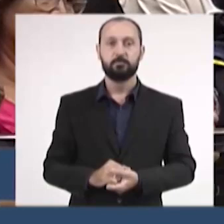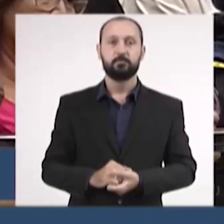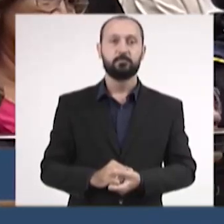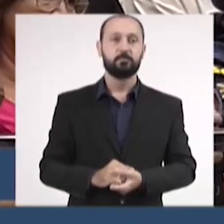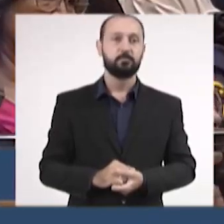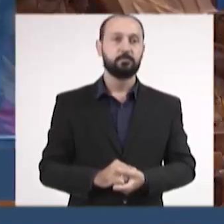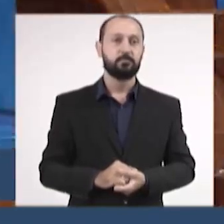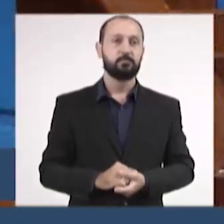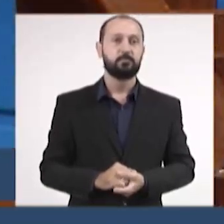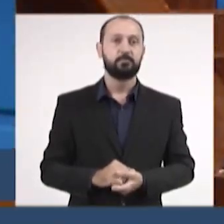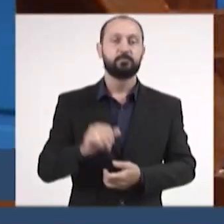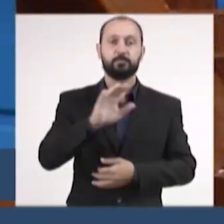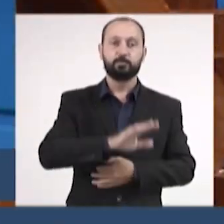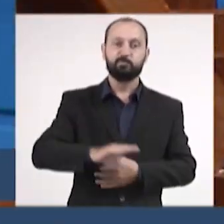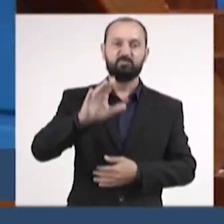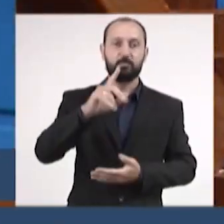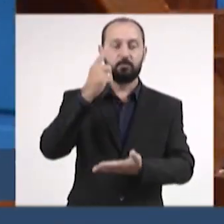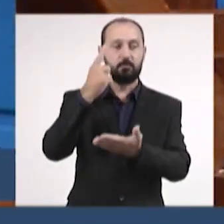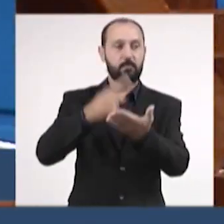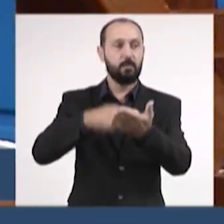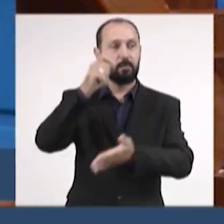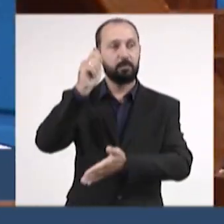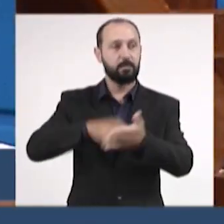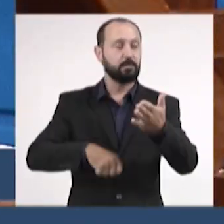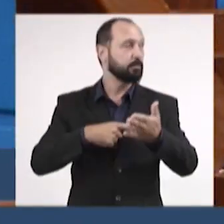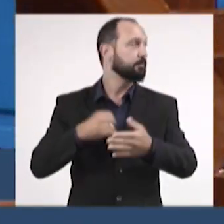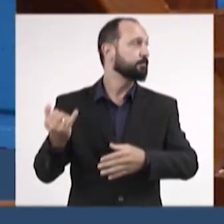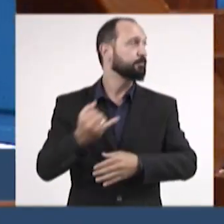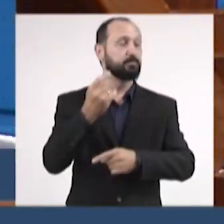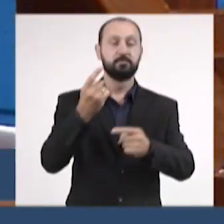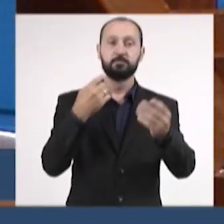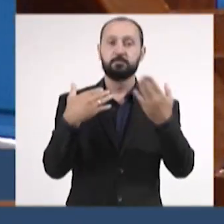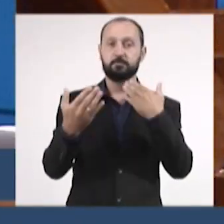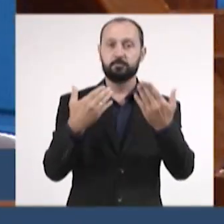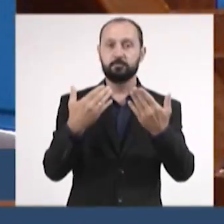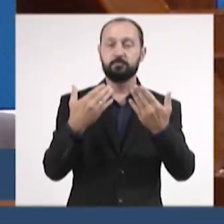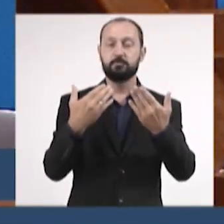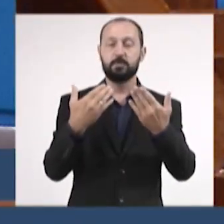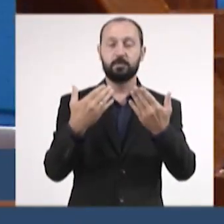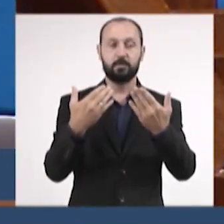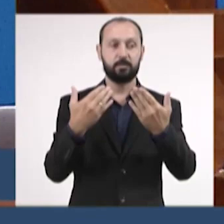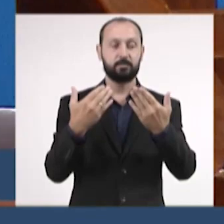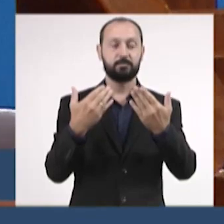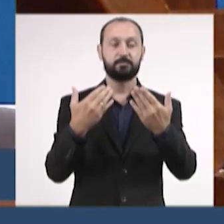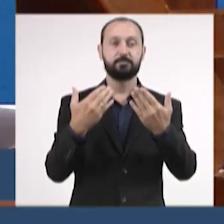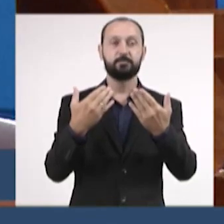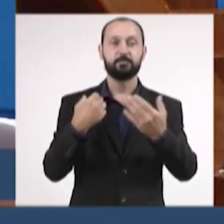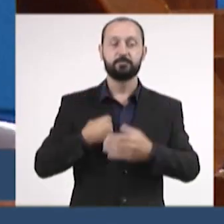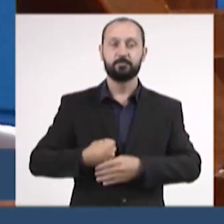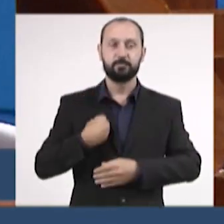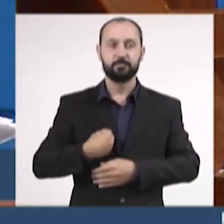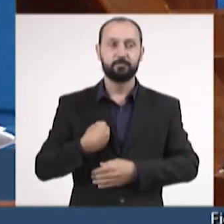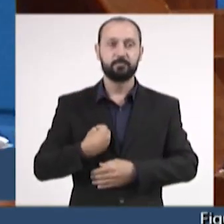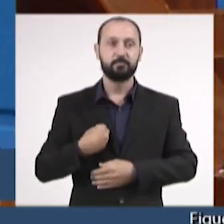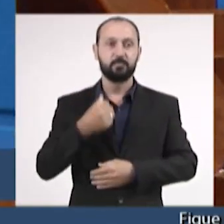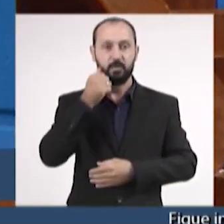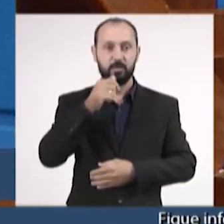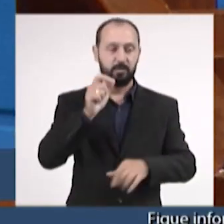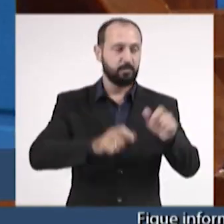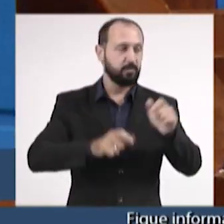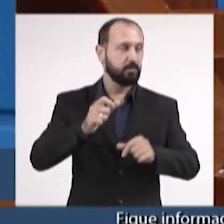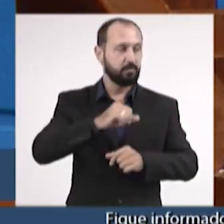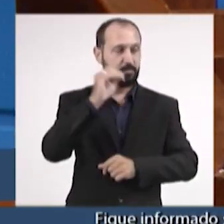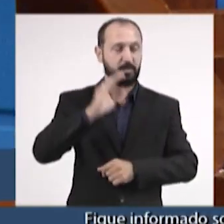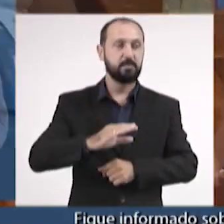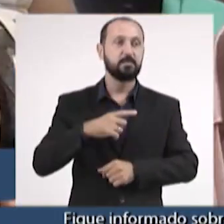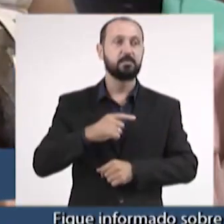E é no âmbito do pacto que trago uma importante discussão com repercussões na vida de um número expressivo de mulheres no